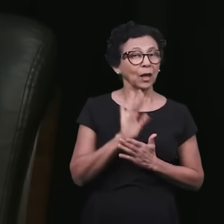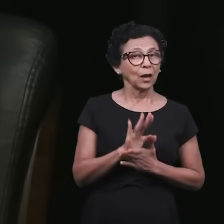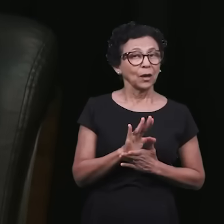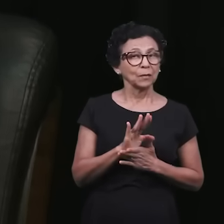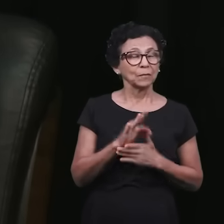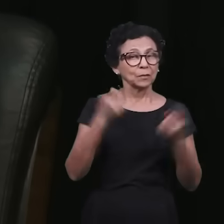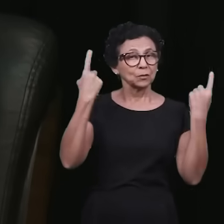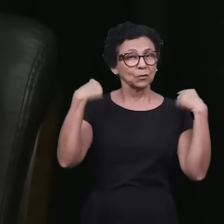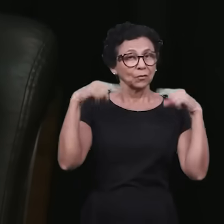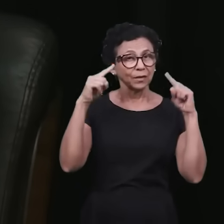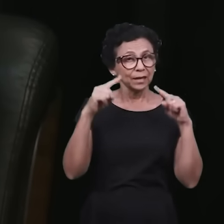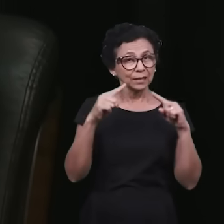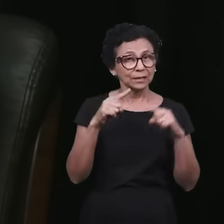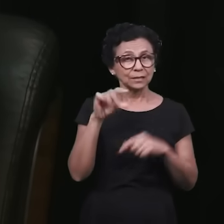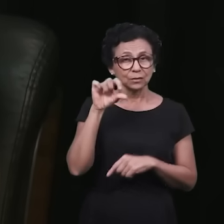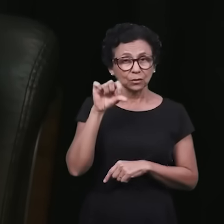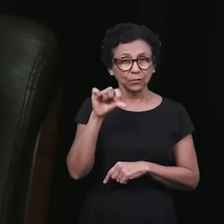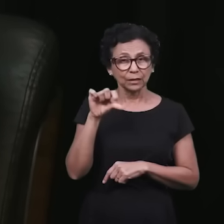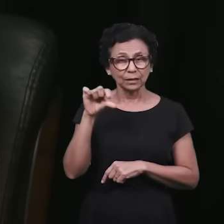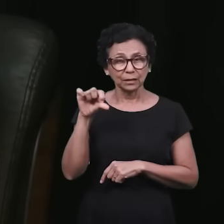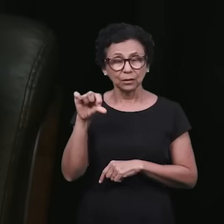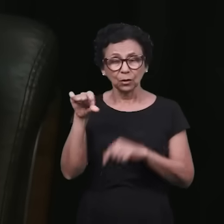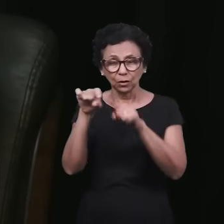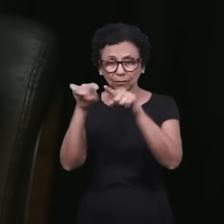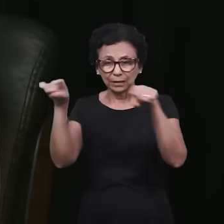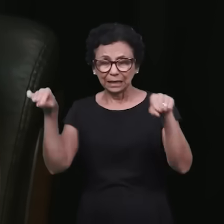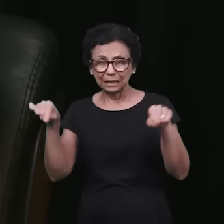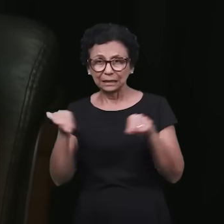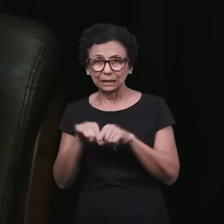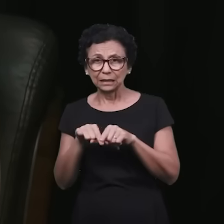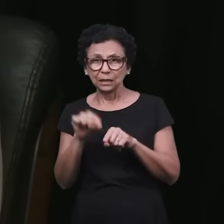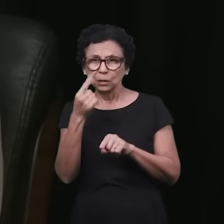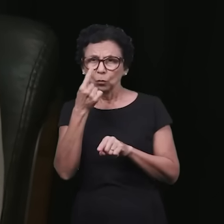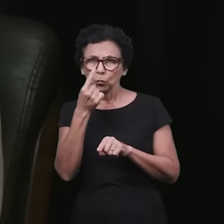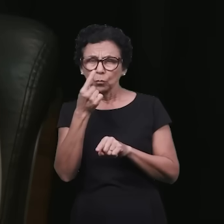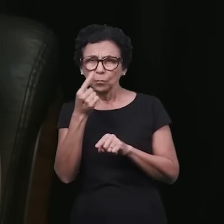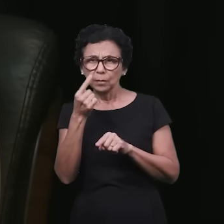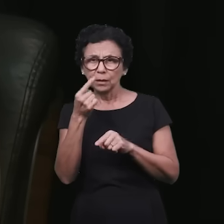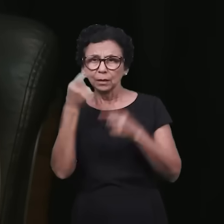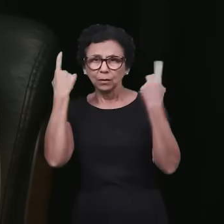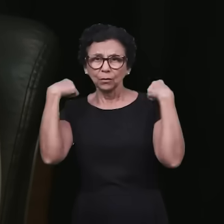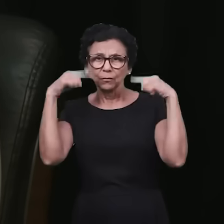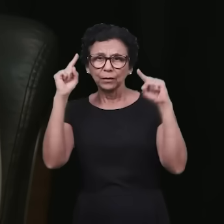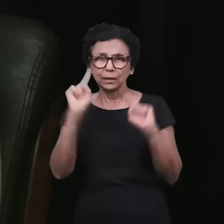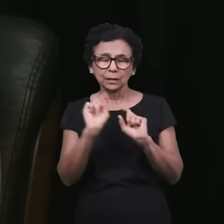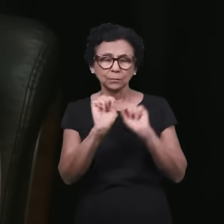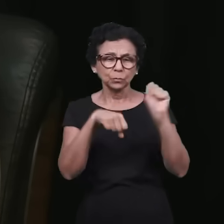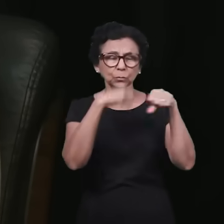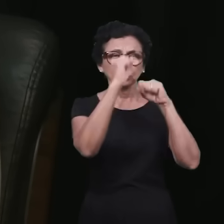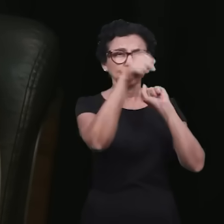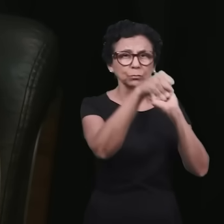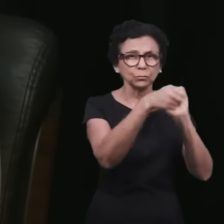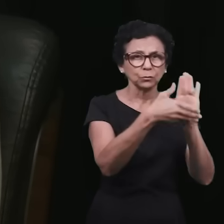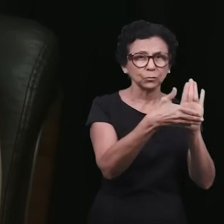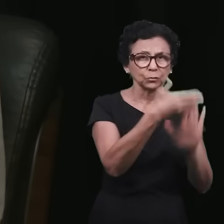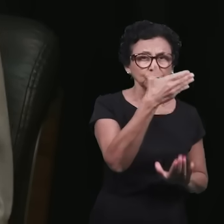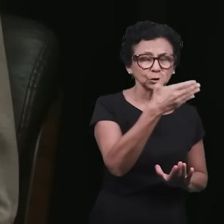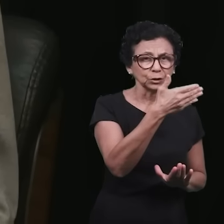aquela que está perdida. Exatamente. Então, a ovelha tem que entender o amor do pastor pela ovelha,